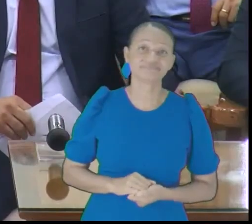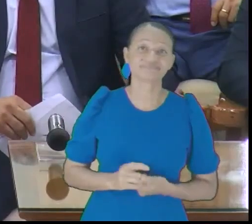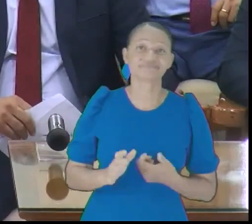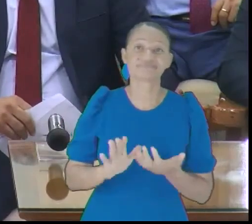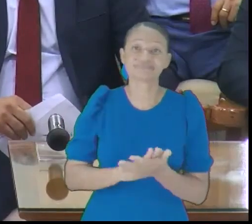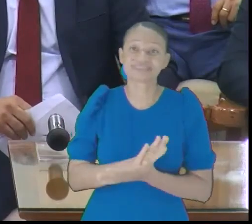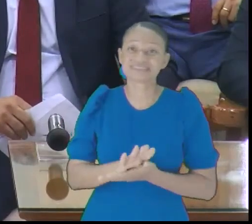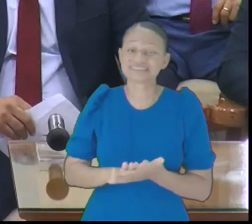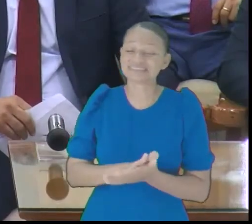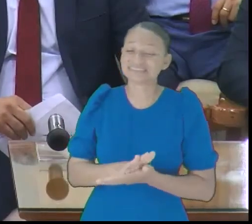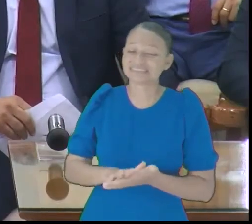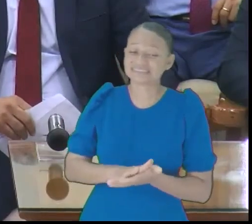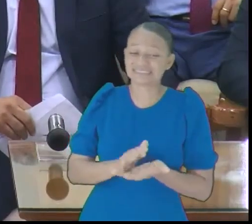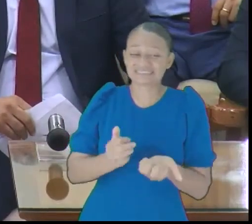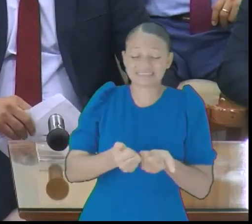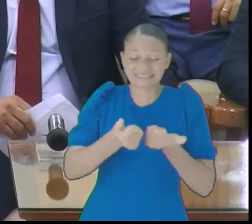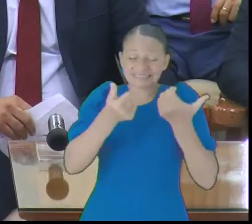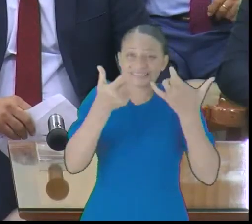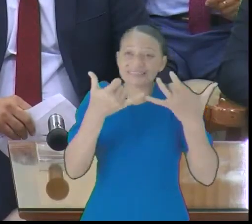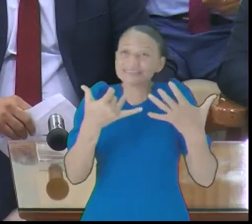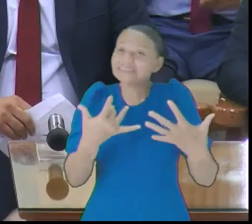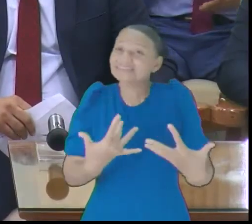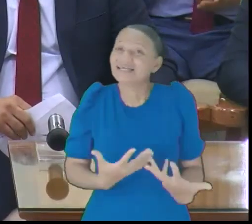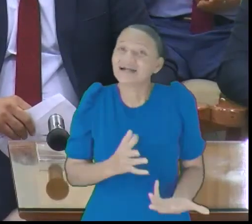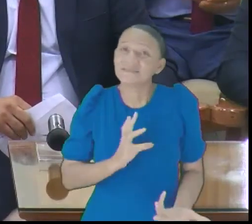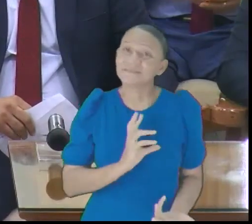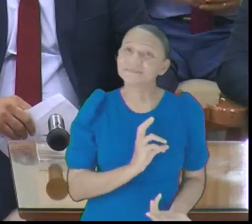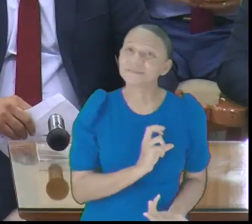Nada que justifique este amor.